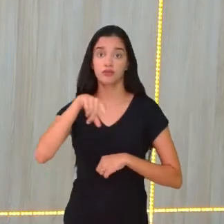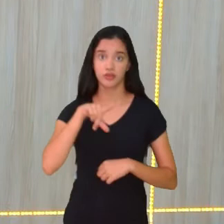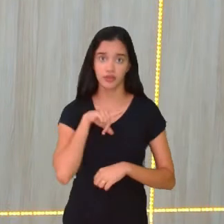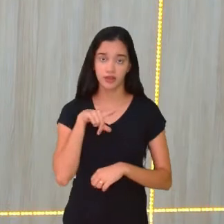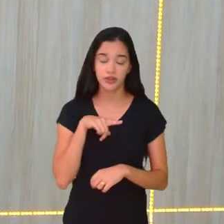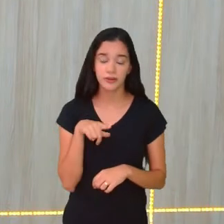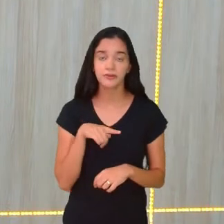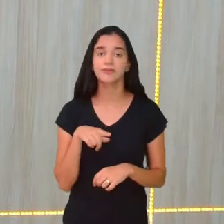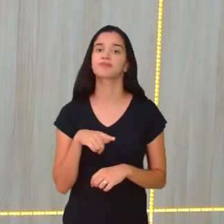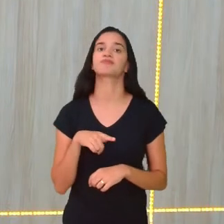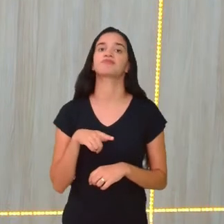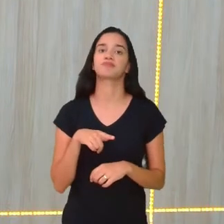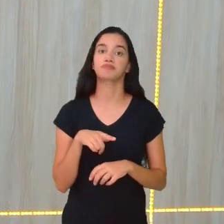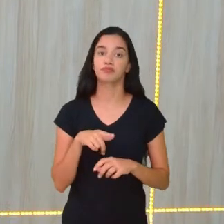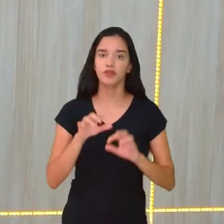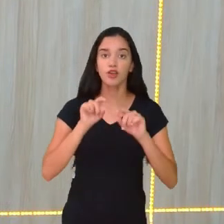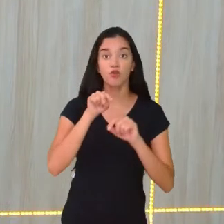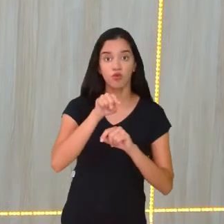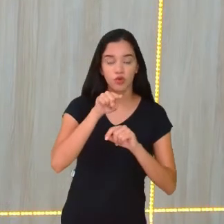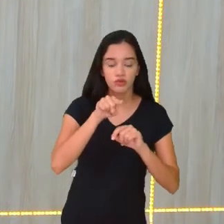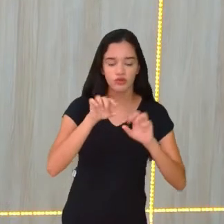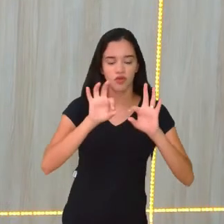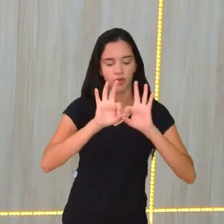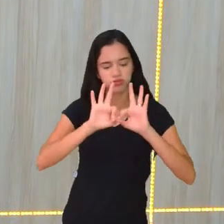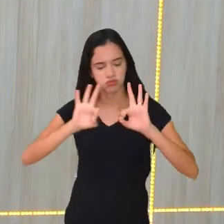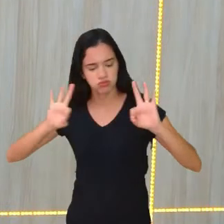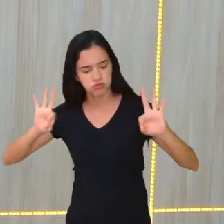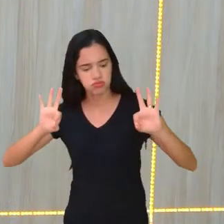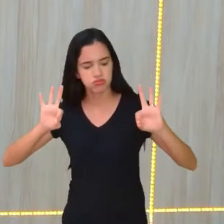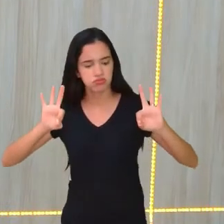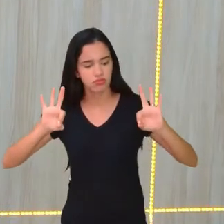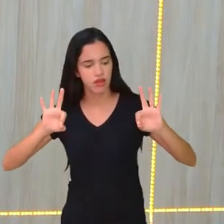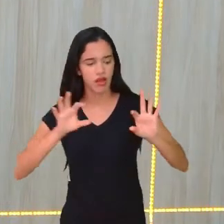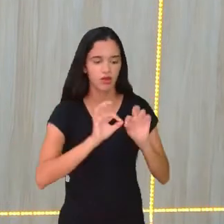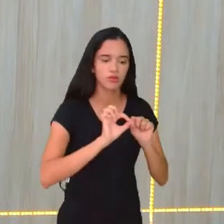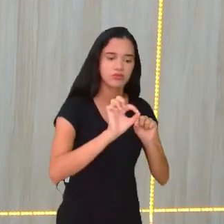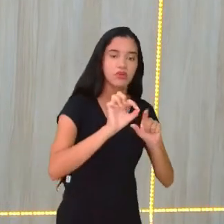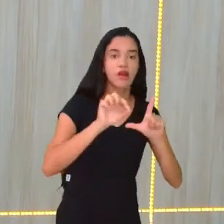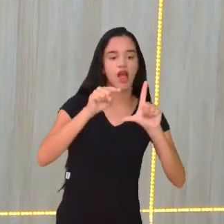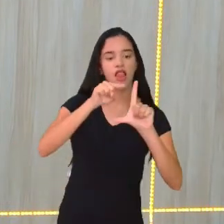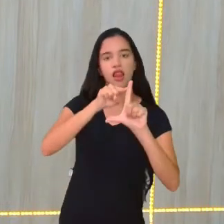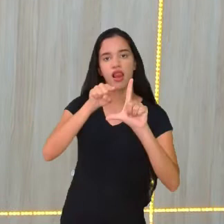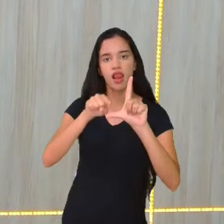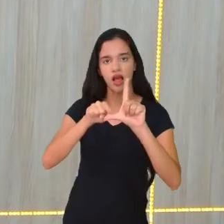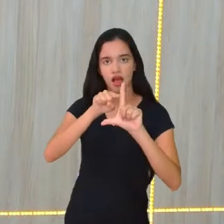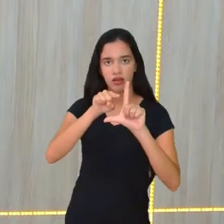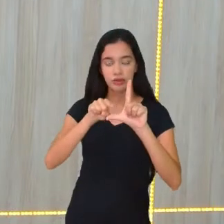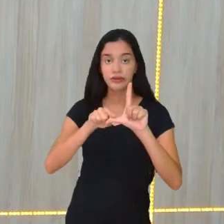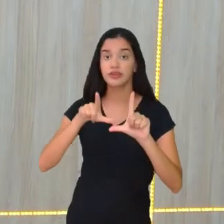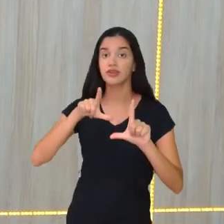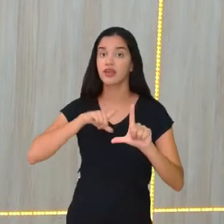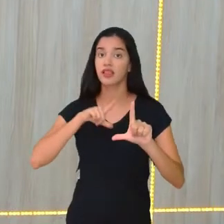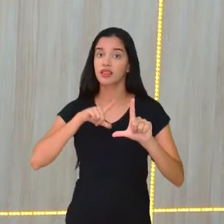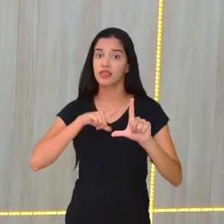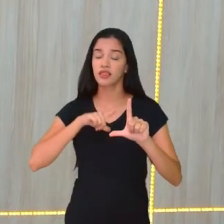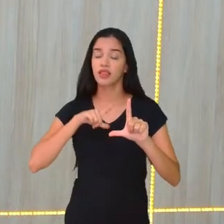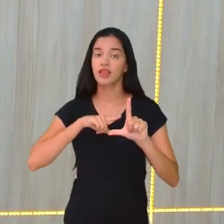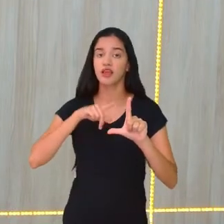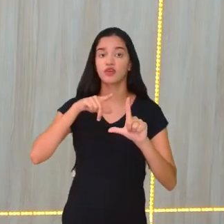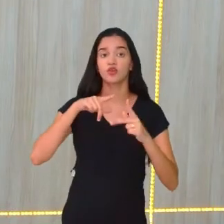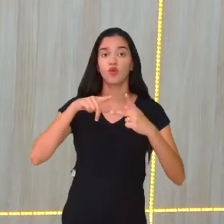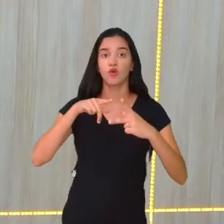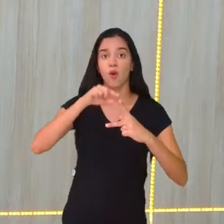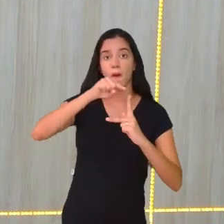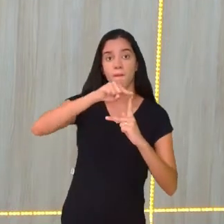Então, você vai medir os lados de uma figura e você vai ter aí o perímetro,